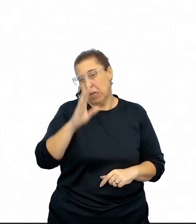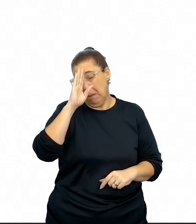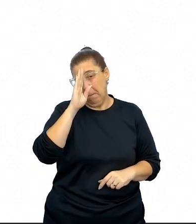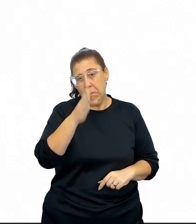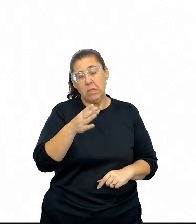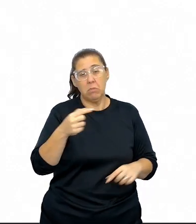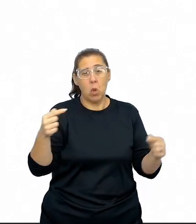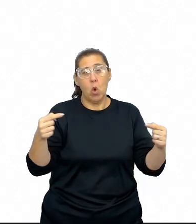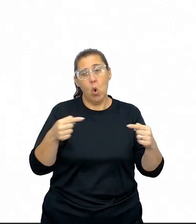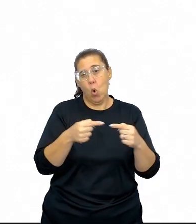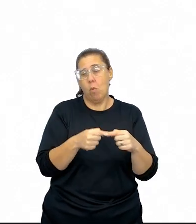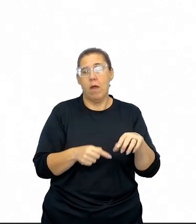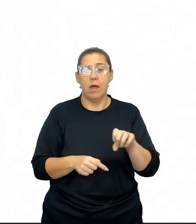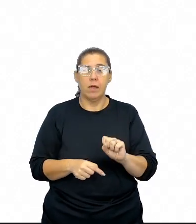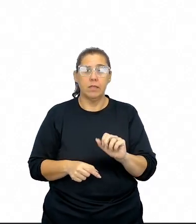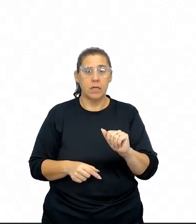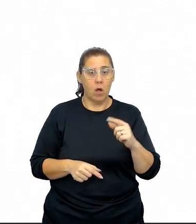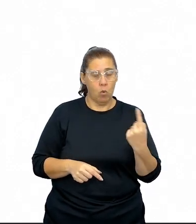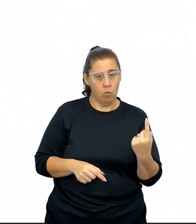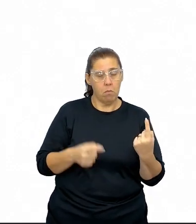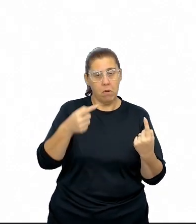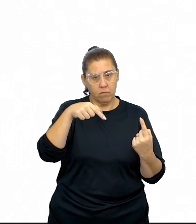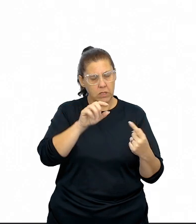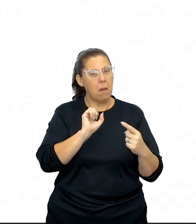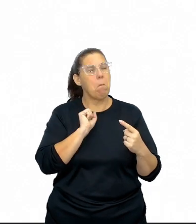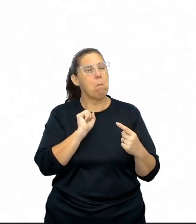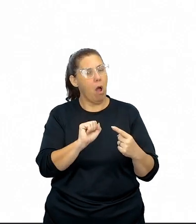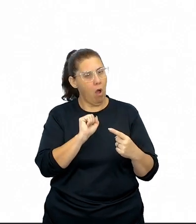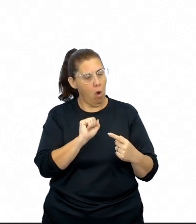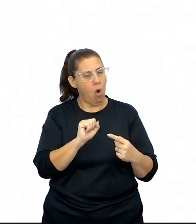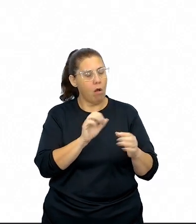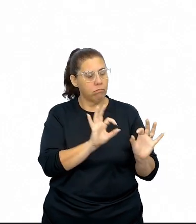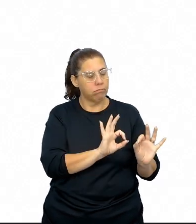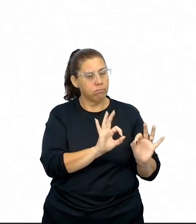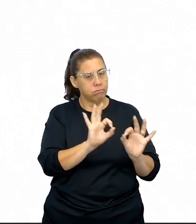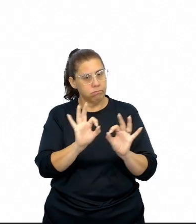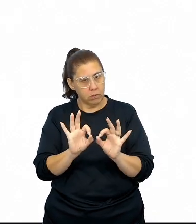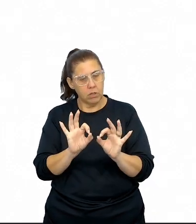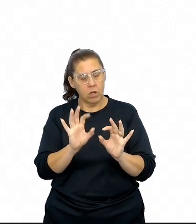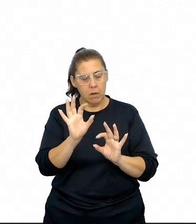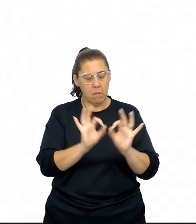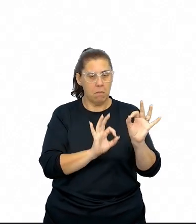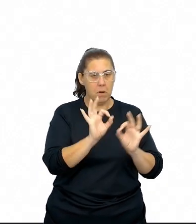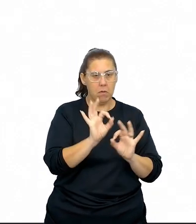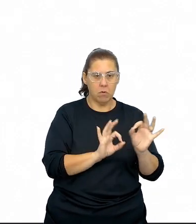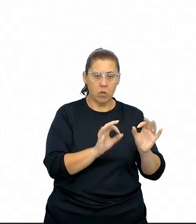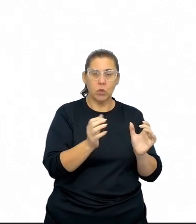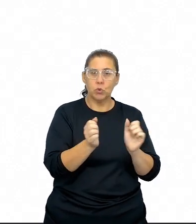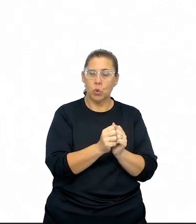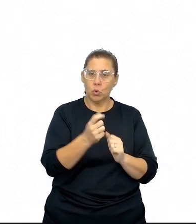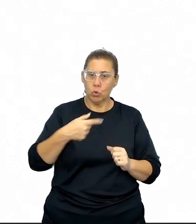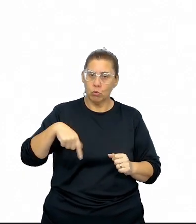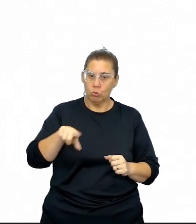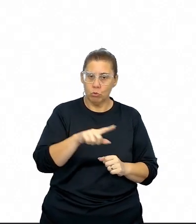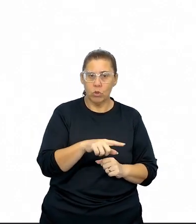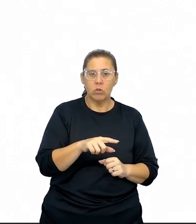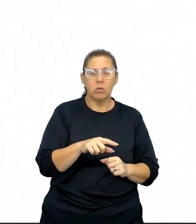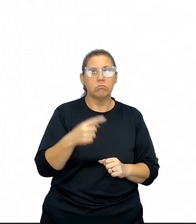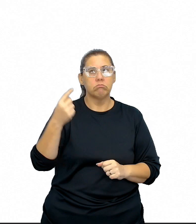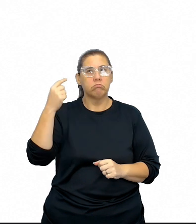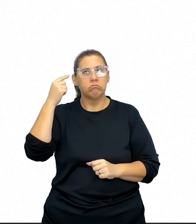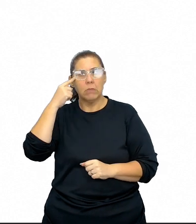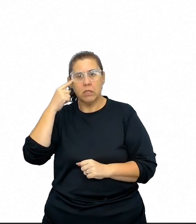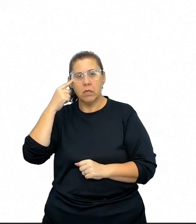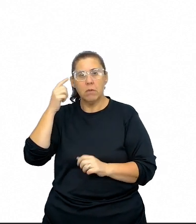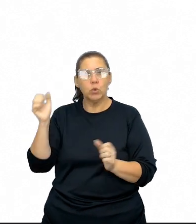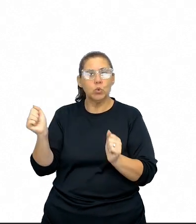as relacionadas à SA1, para que você possa acompanhar e construir conosco a nossa linha de